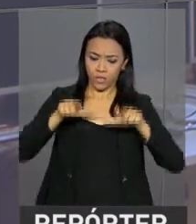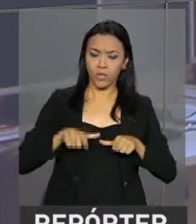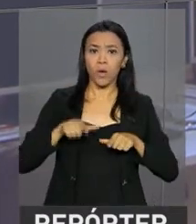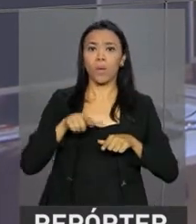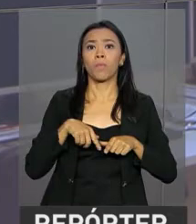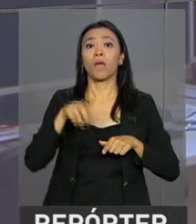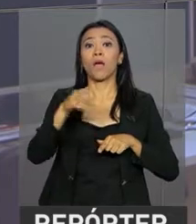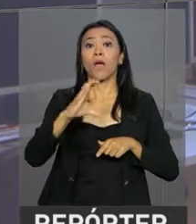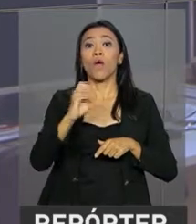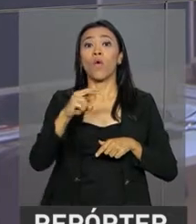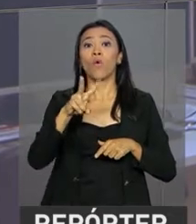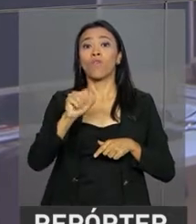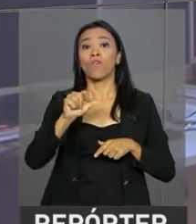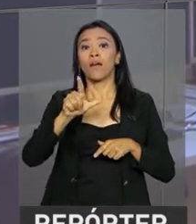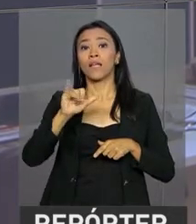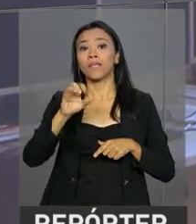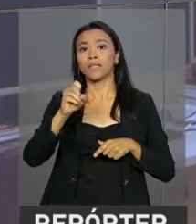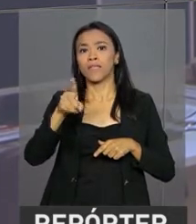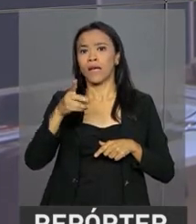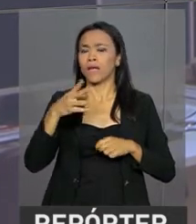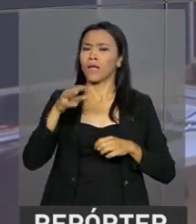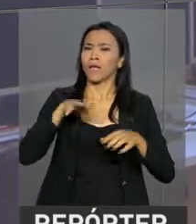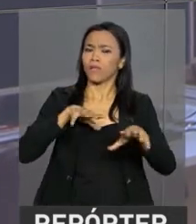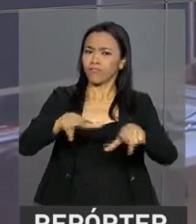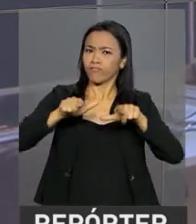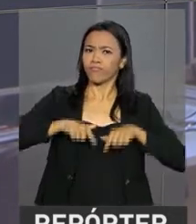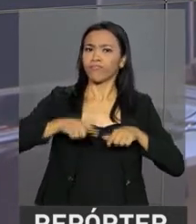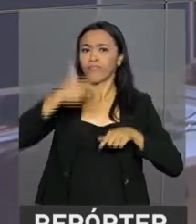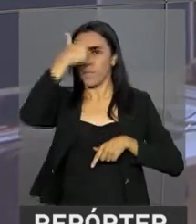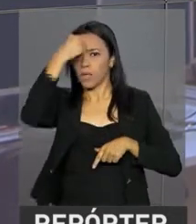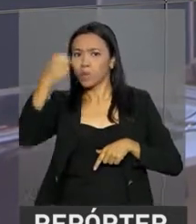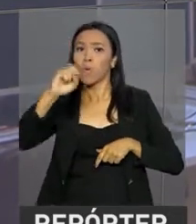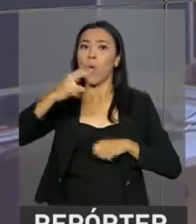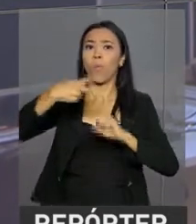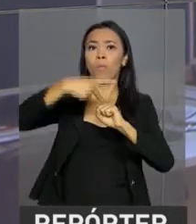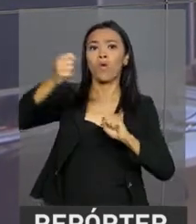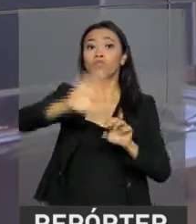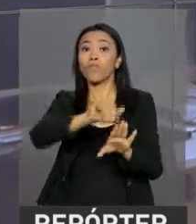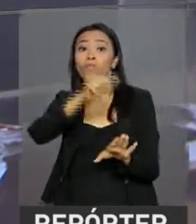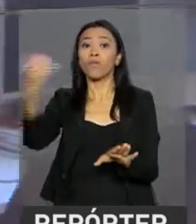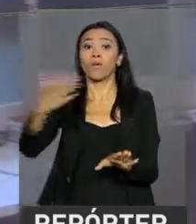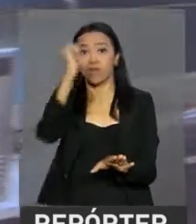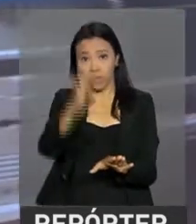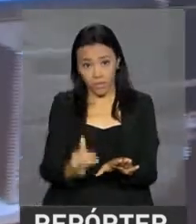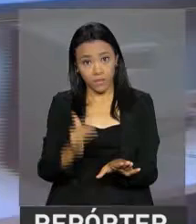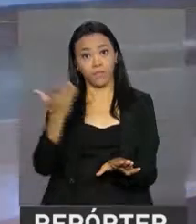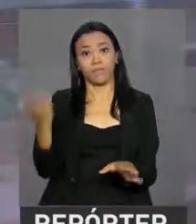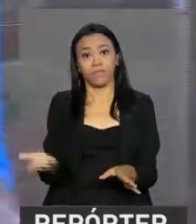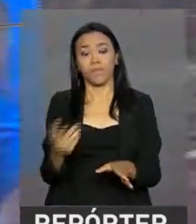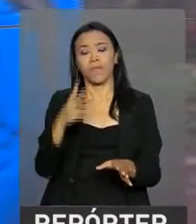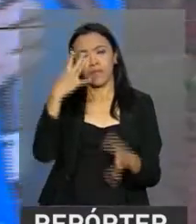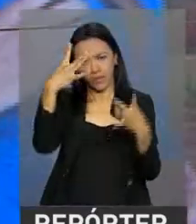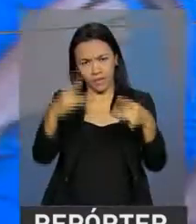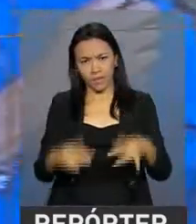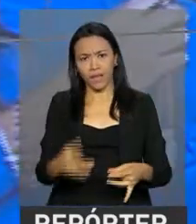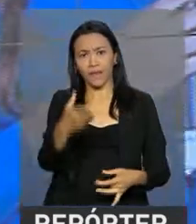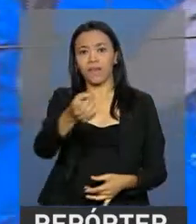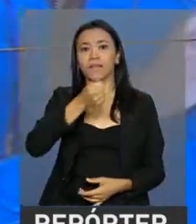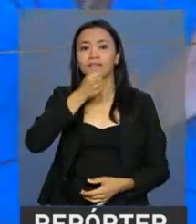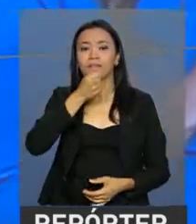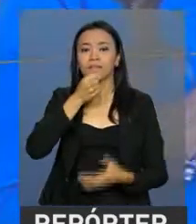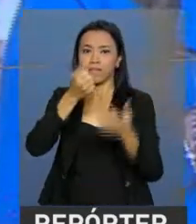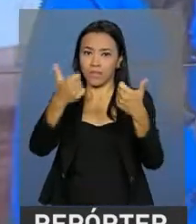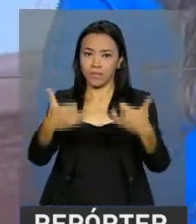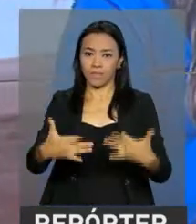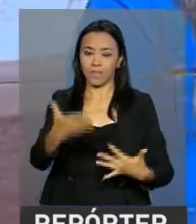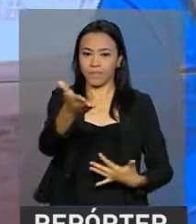concluíram cursos de graduação e pós graduação no exterior vamos saber os detalhes ao vivo com a repórter gabriela noronha que está no ministério